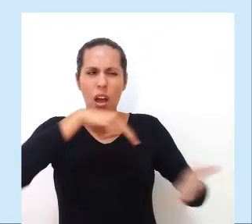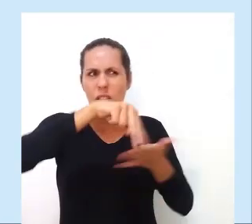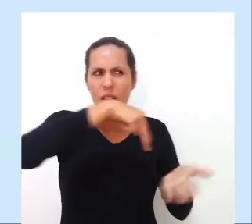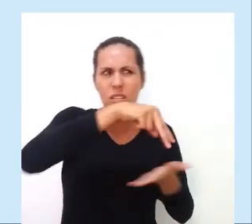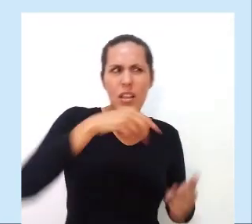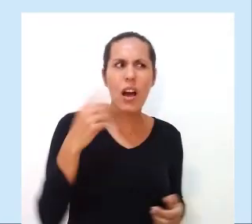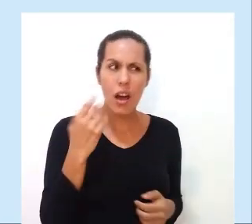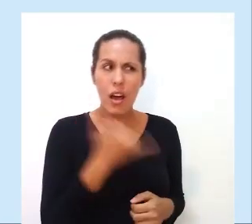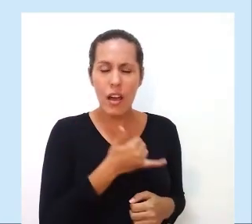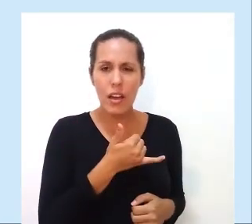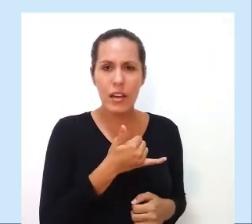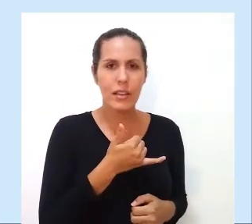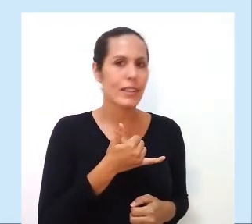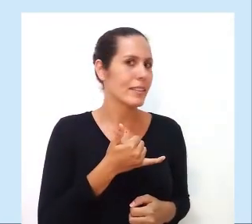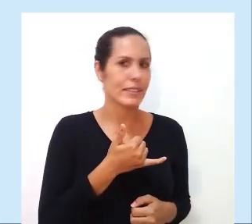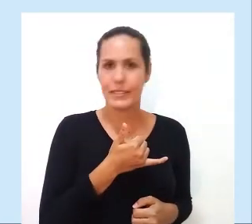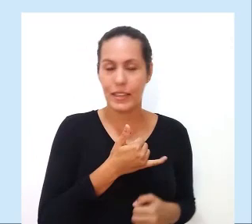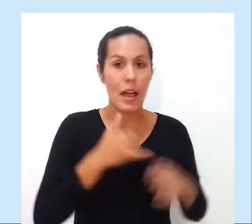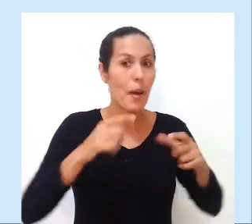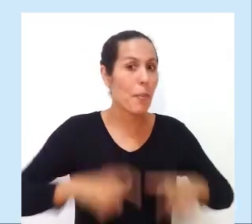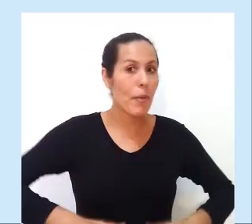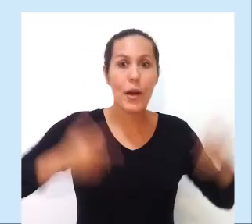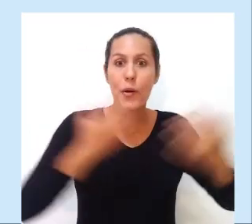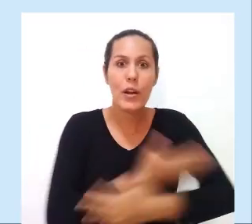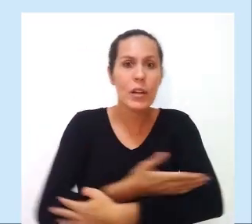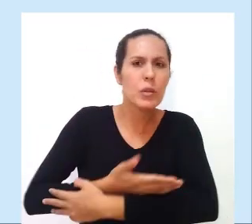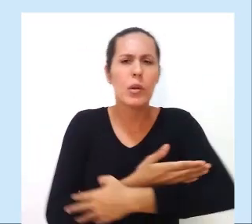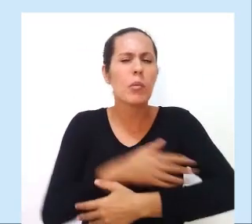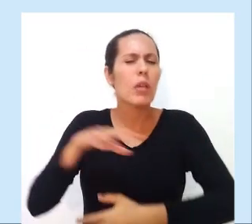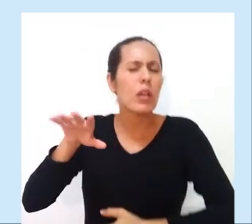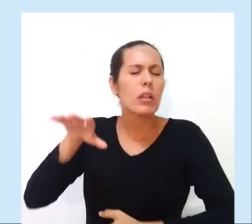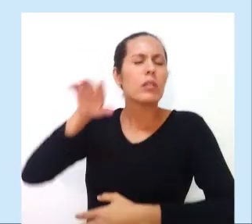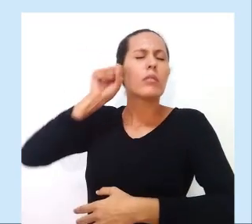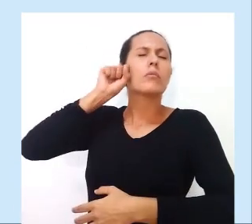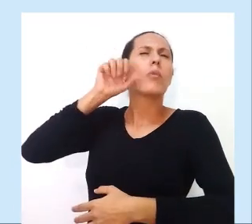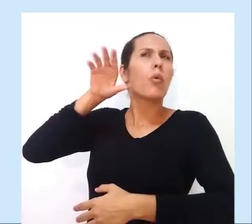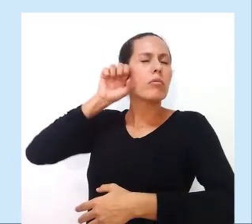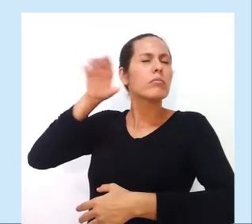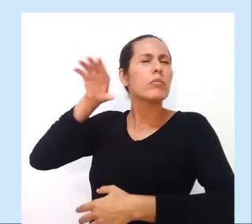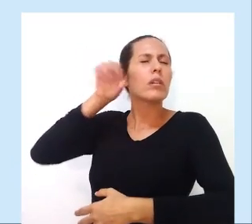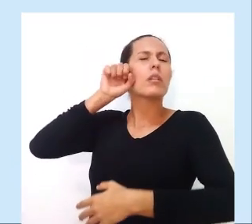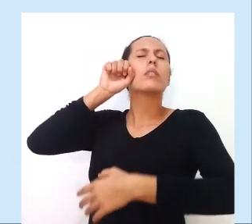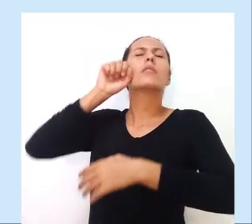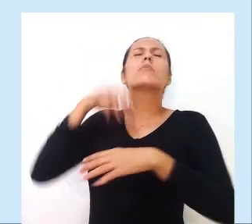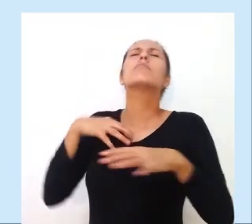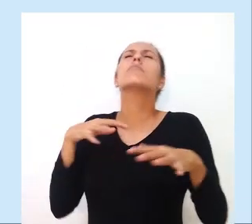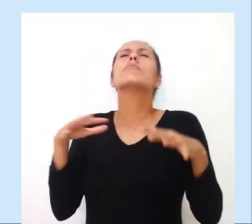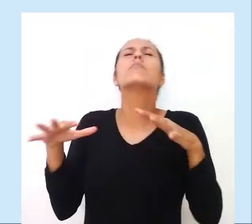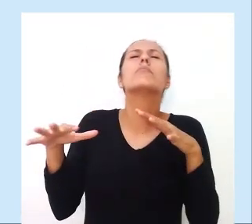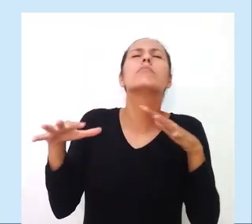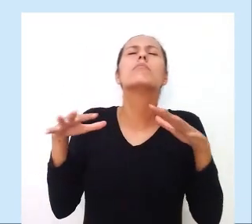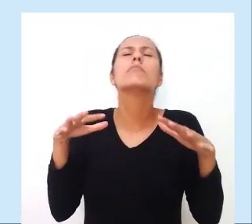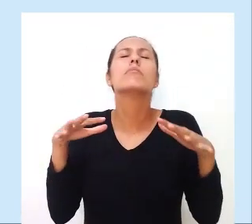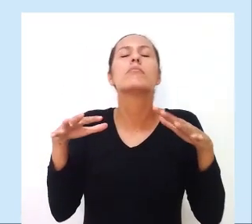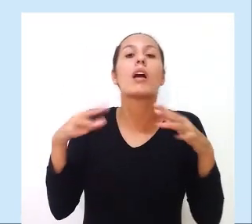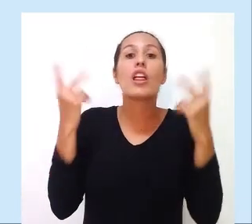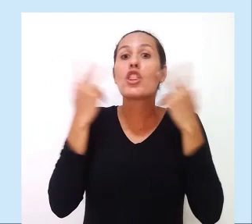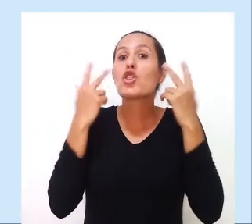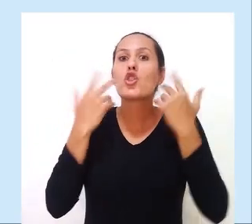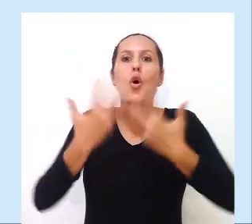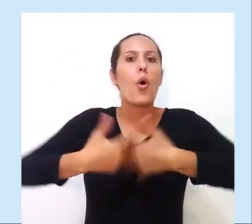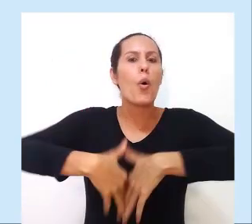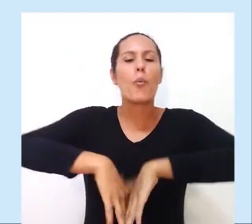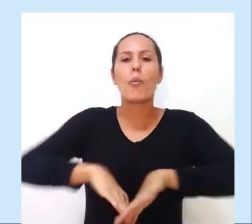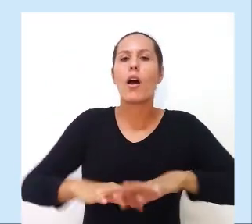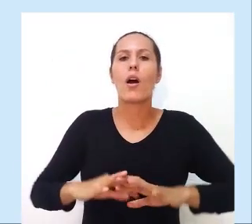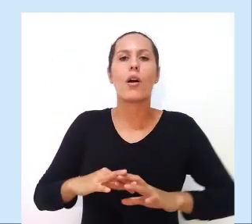e se mexer? Muitas das vezes os bebês escutam música e naturalmente se movimentam. Então a dança